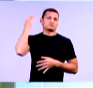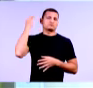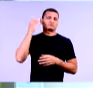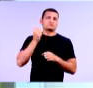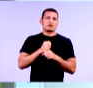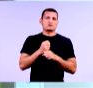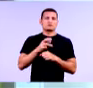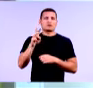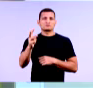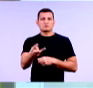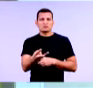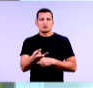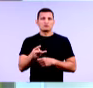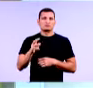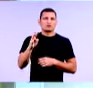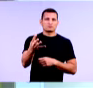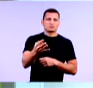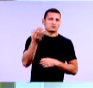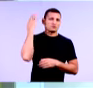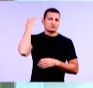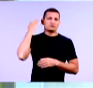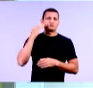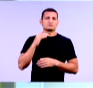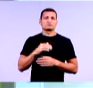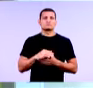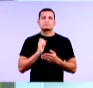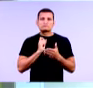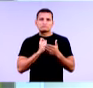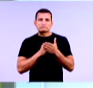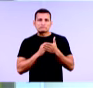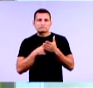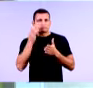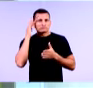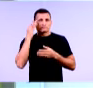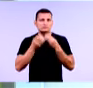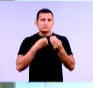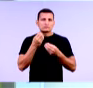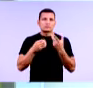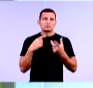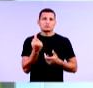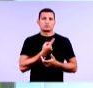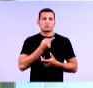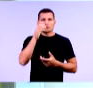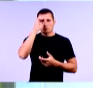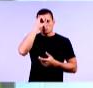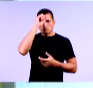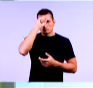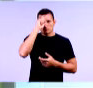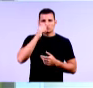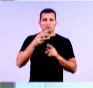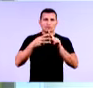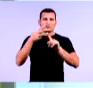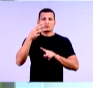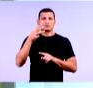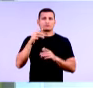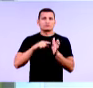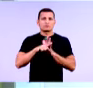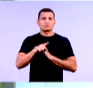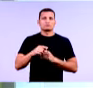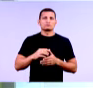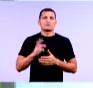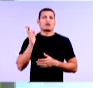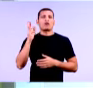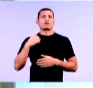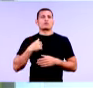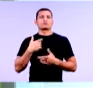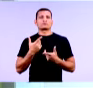anos atrás, eles tentavam entender esse mecanismo, né, de como é que a gente compreende aquelas 3 perguntas: quem somos, para onde vamos,